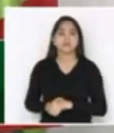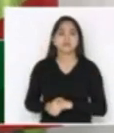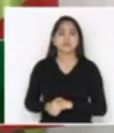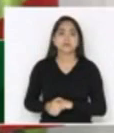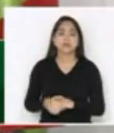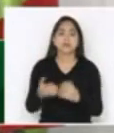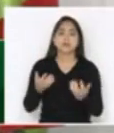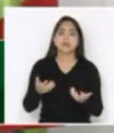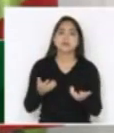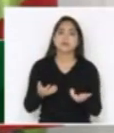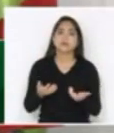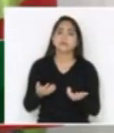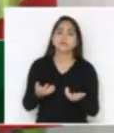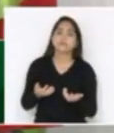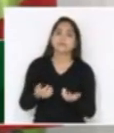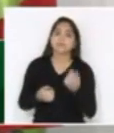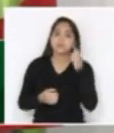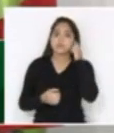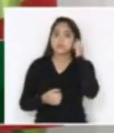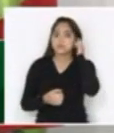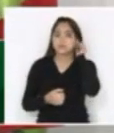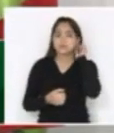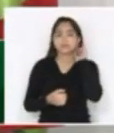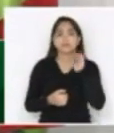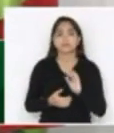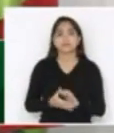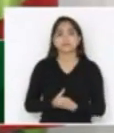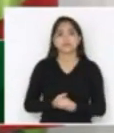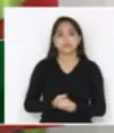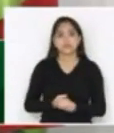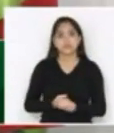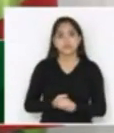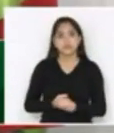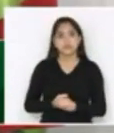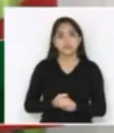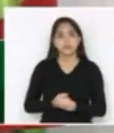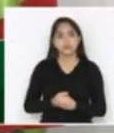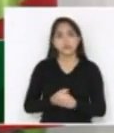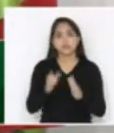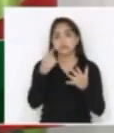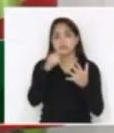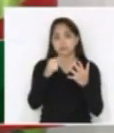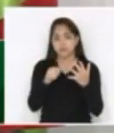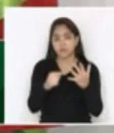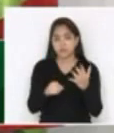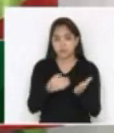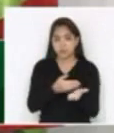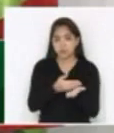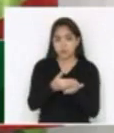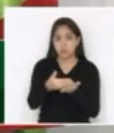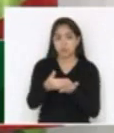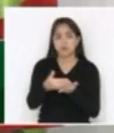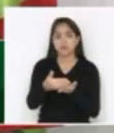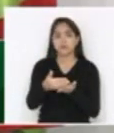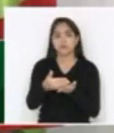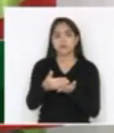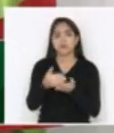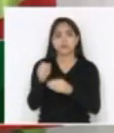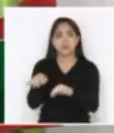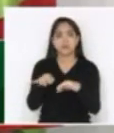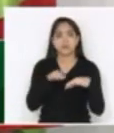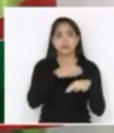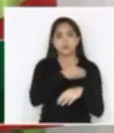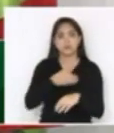queria poder fazer algumas considerações, começar por audiência pública